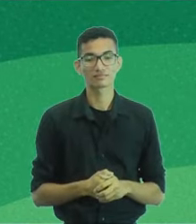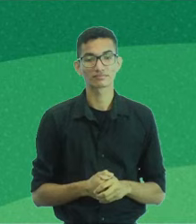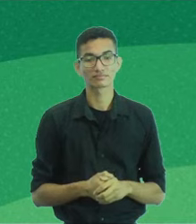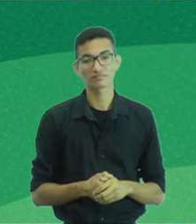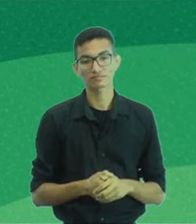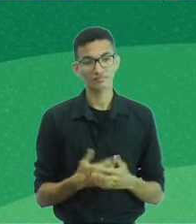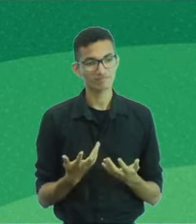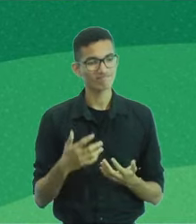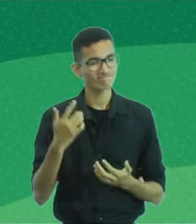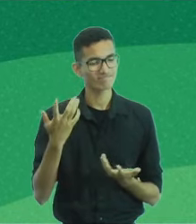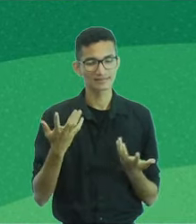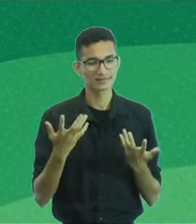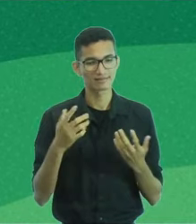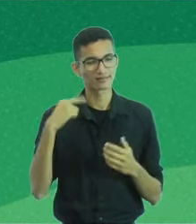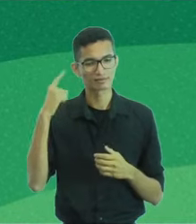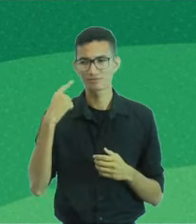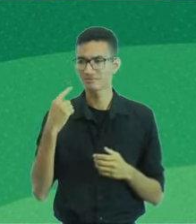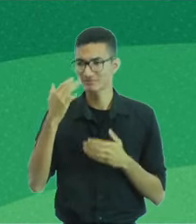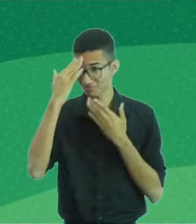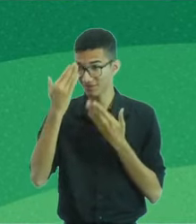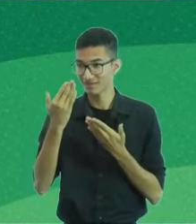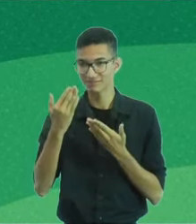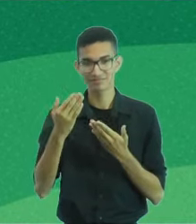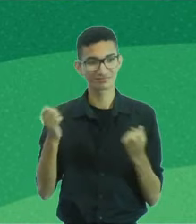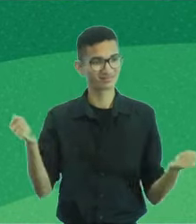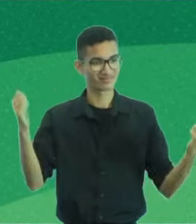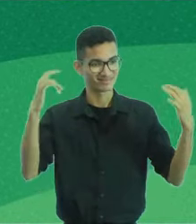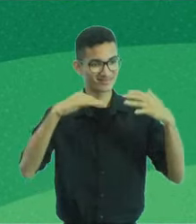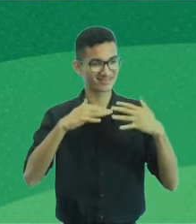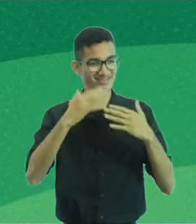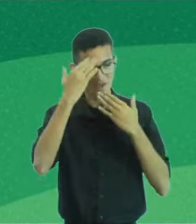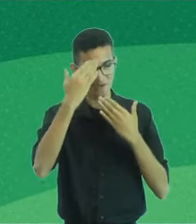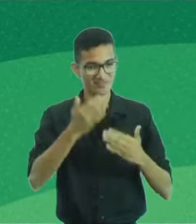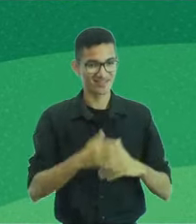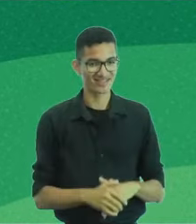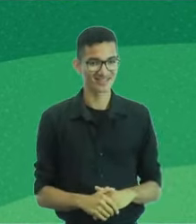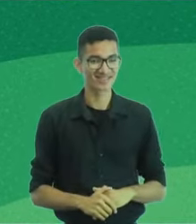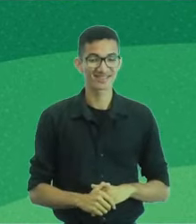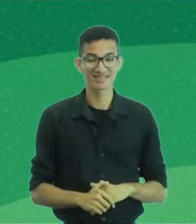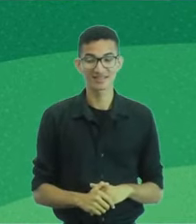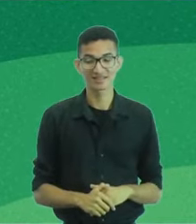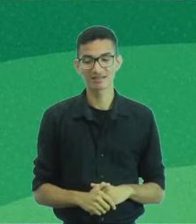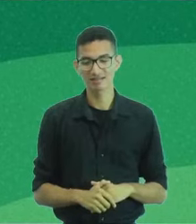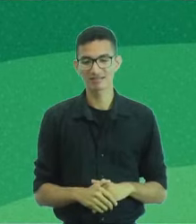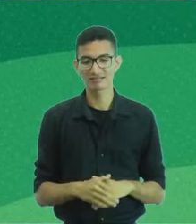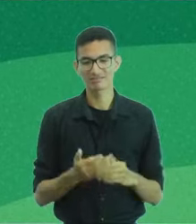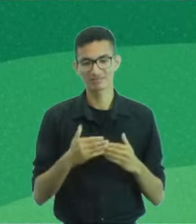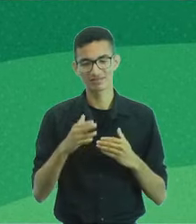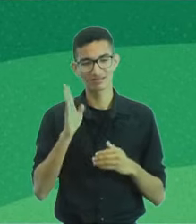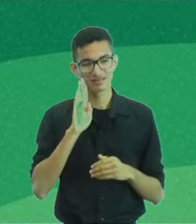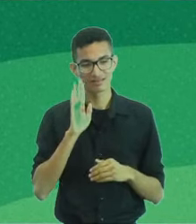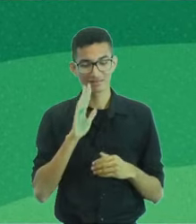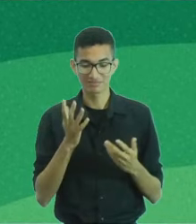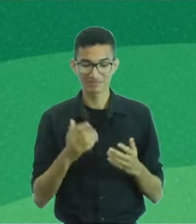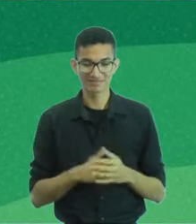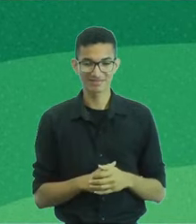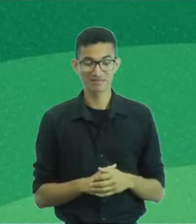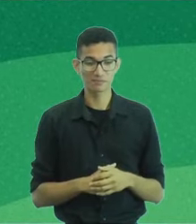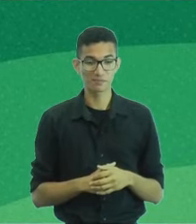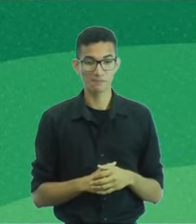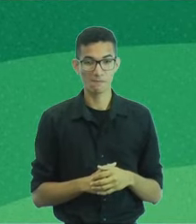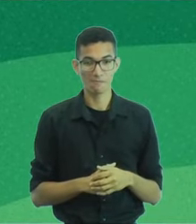é bem maluco Obrigado por terem vindo Espero que seja legal pelo menos isso